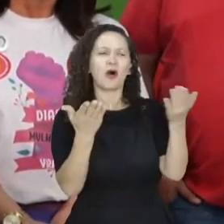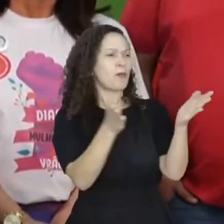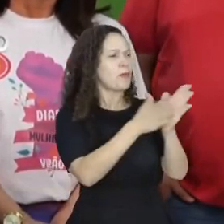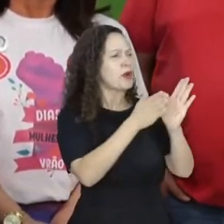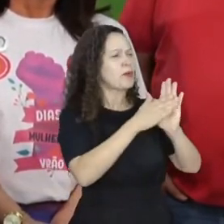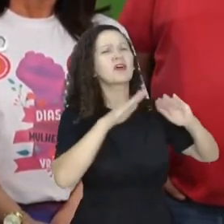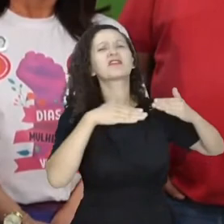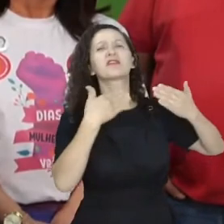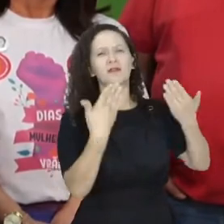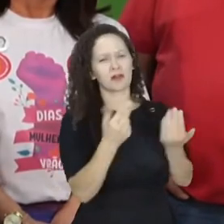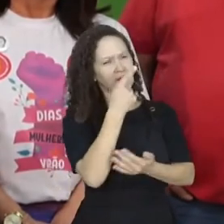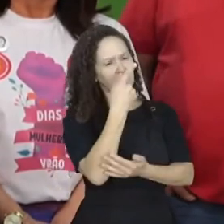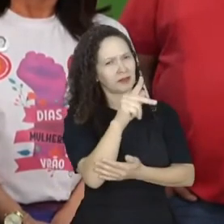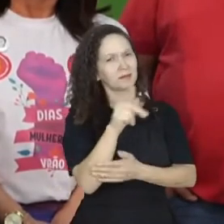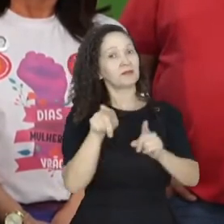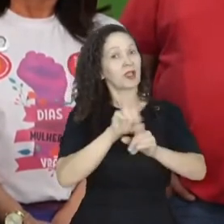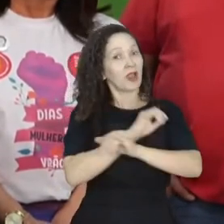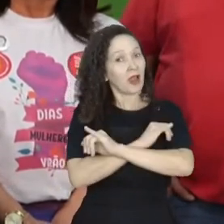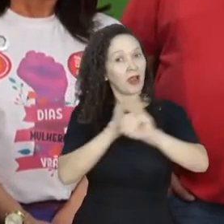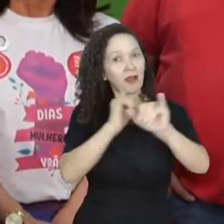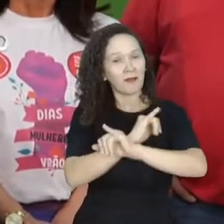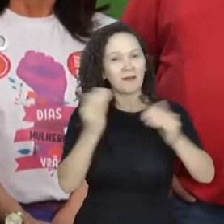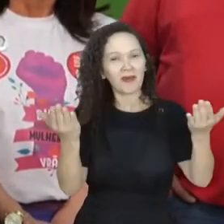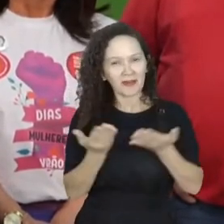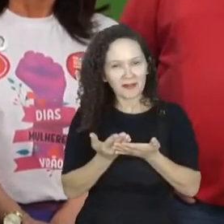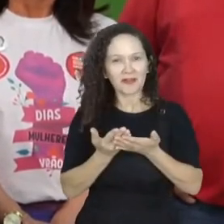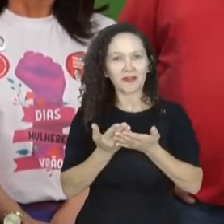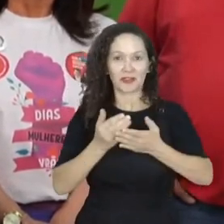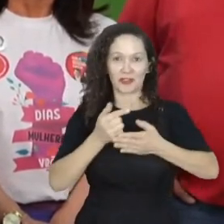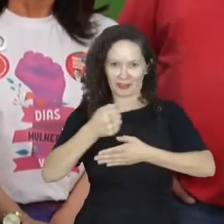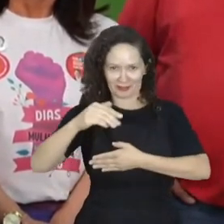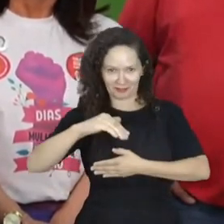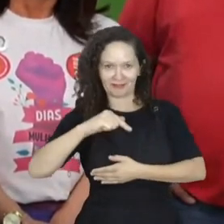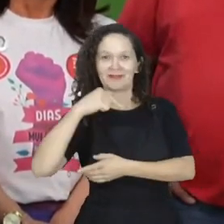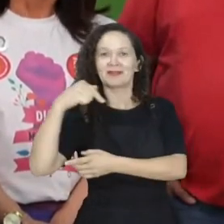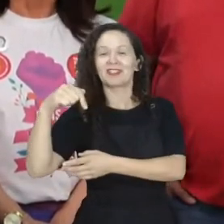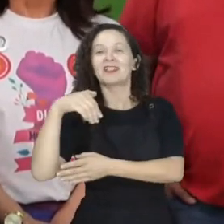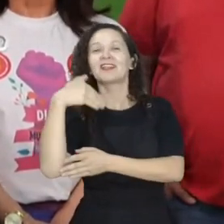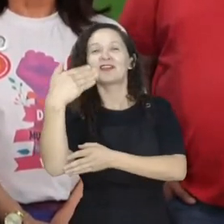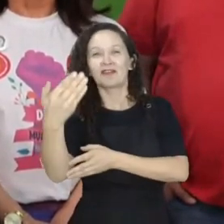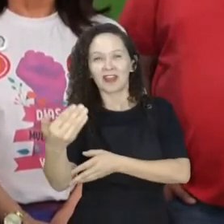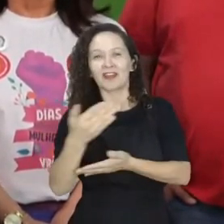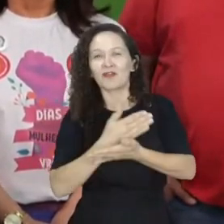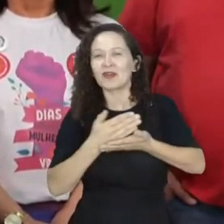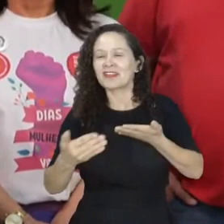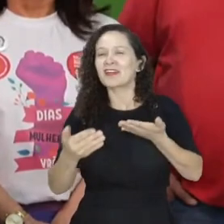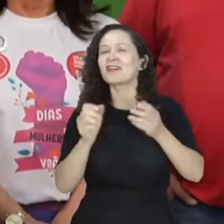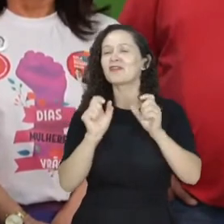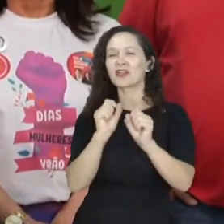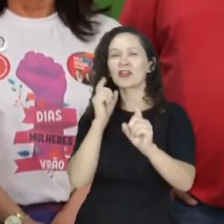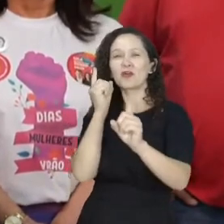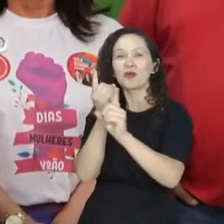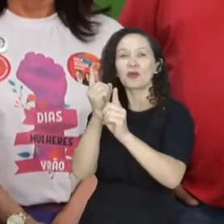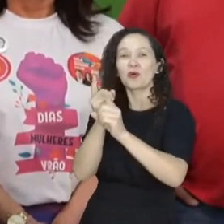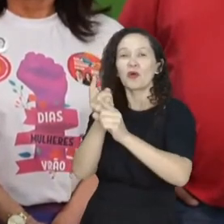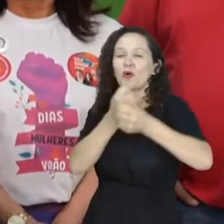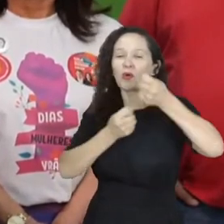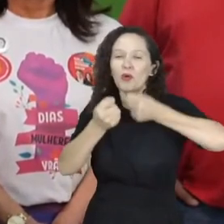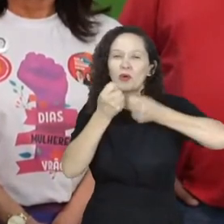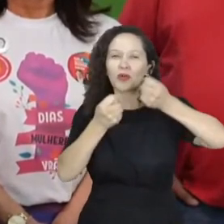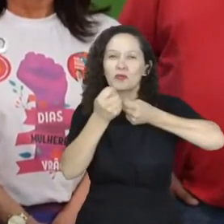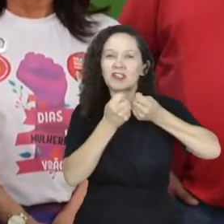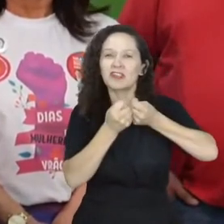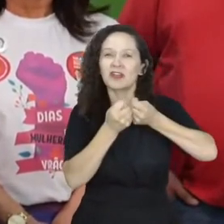proposta. E a sua campanha está prevendo também para a próxima semana, pelo menos, um encontro com os economistas do Plano